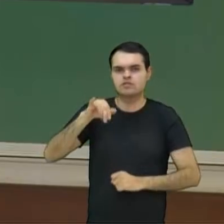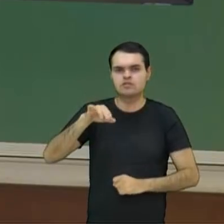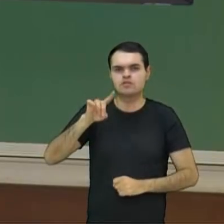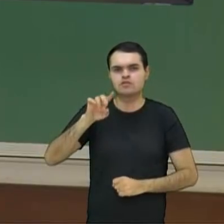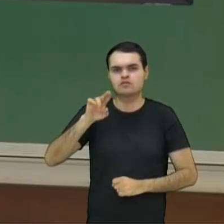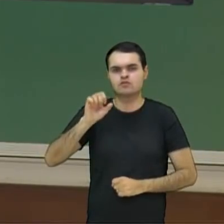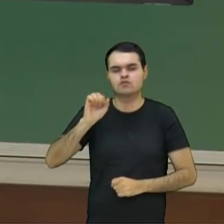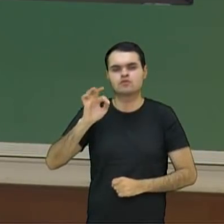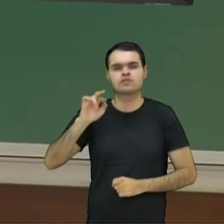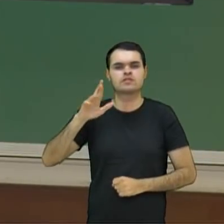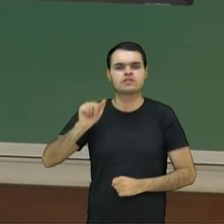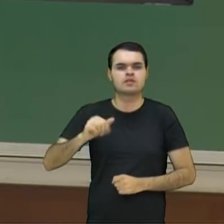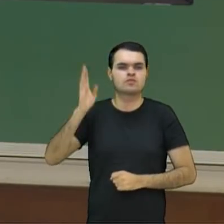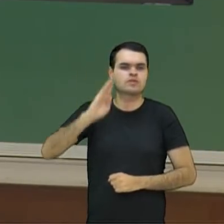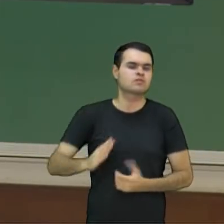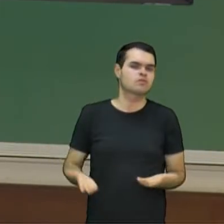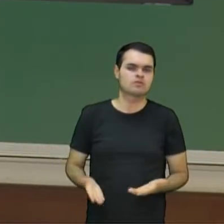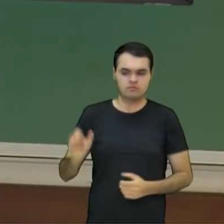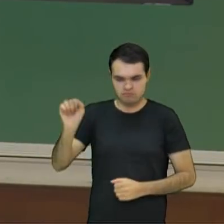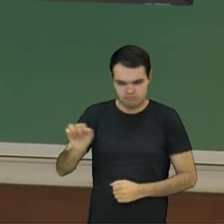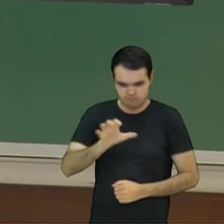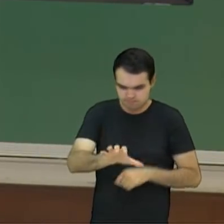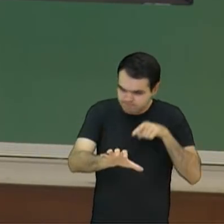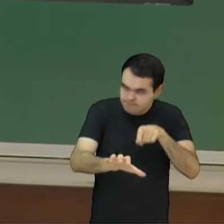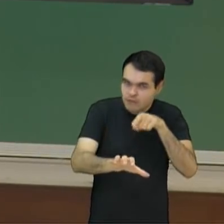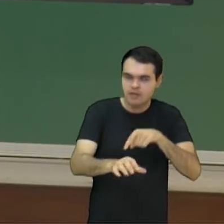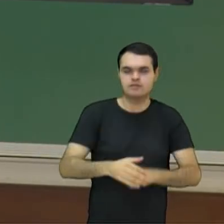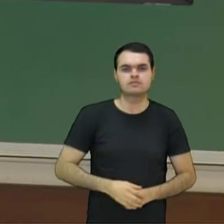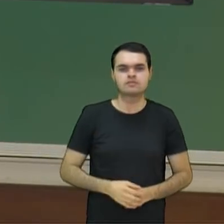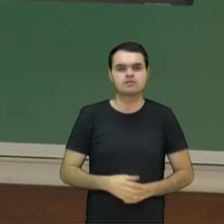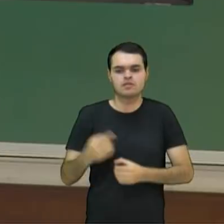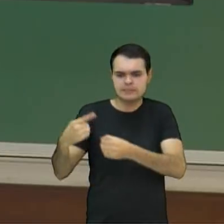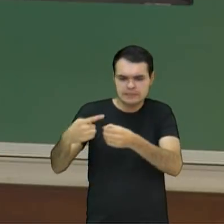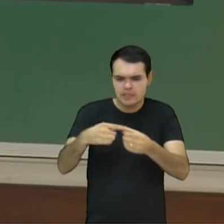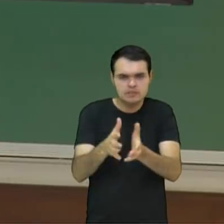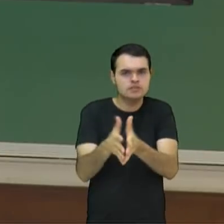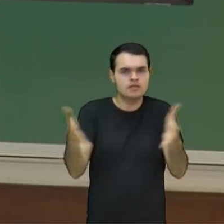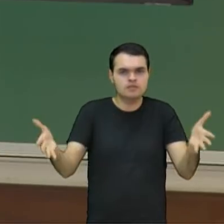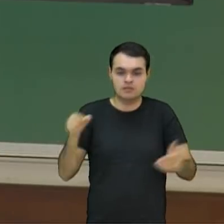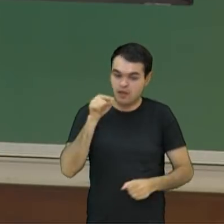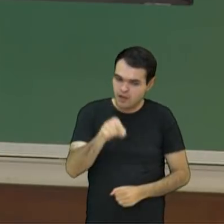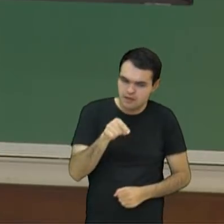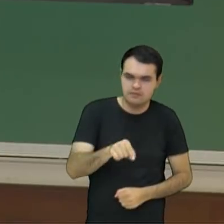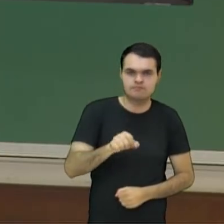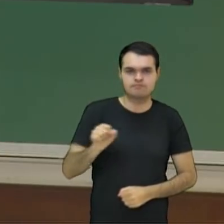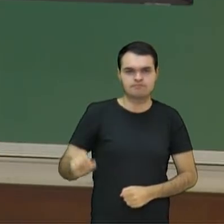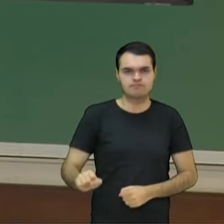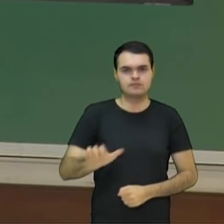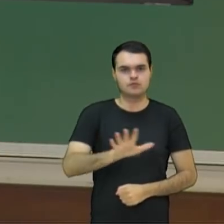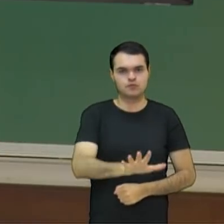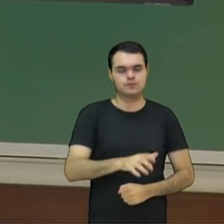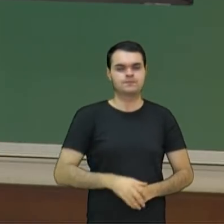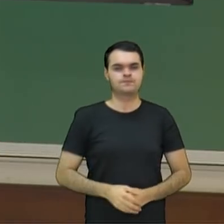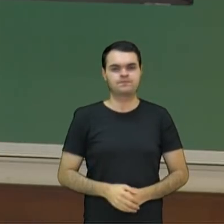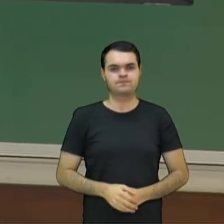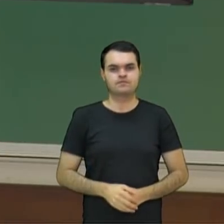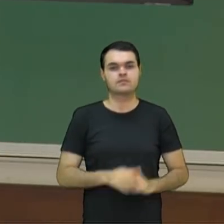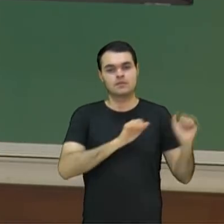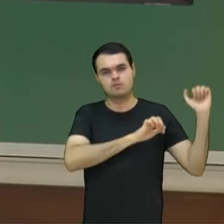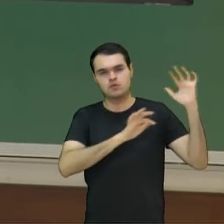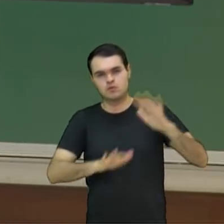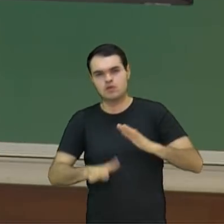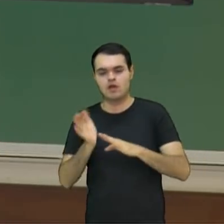Sudeste. Onde se urbanizou primeiro, surgiram as grandes cidades? Na região Sudeste, certo? E os imigrantes têm ali